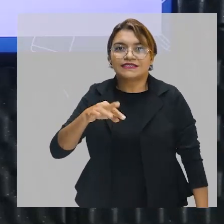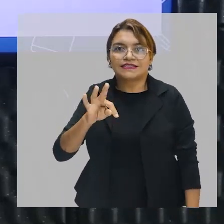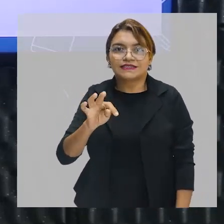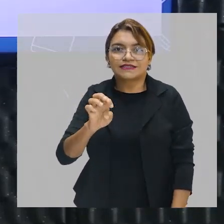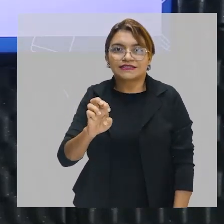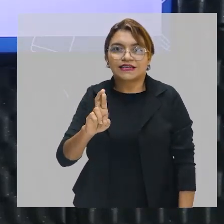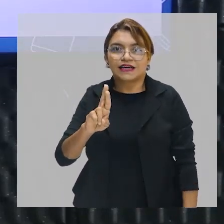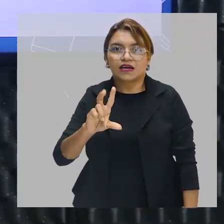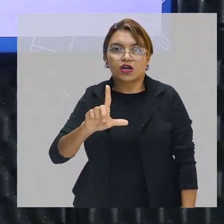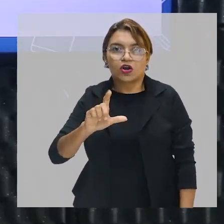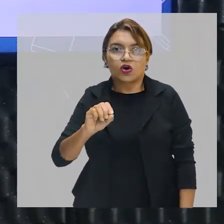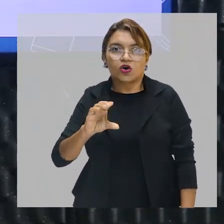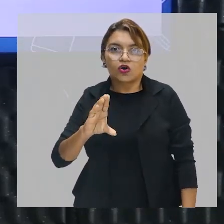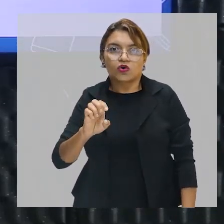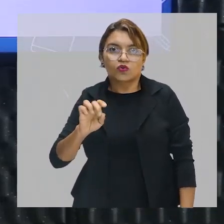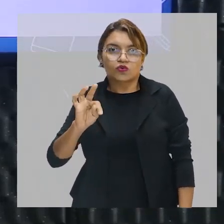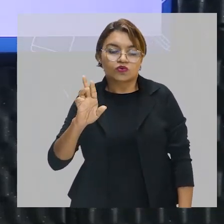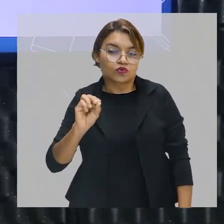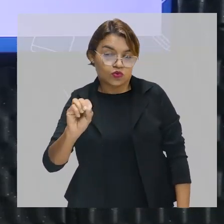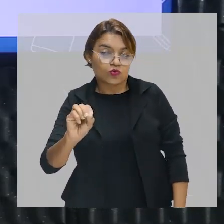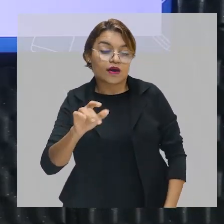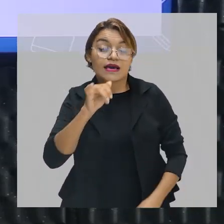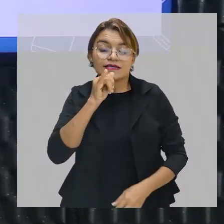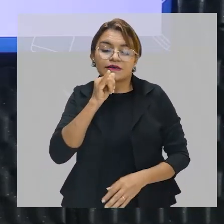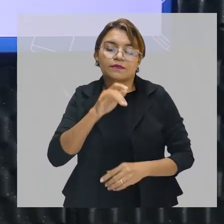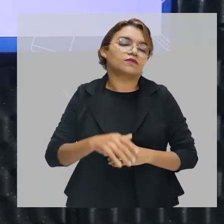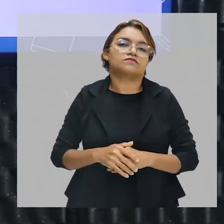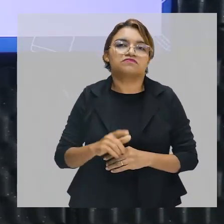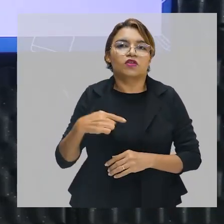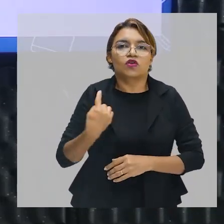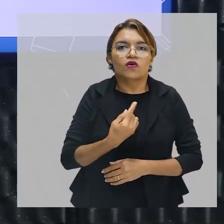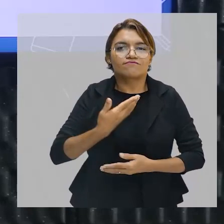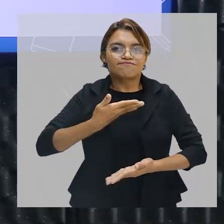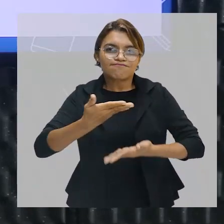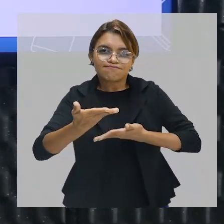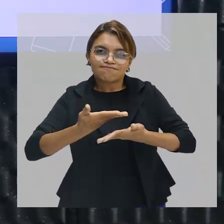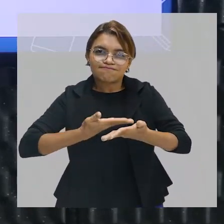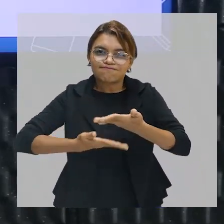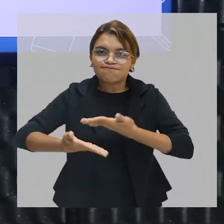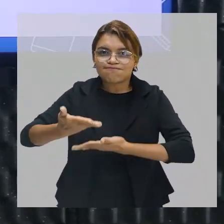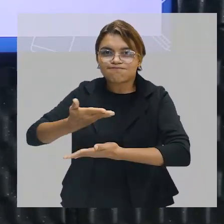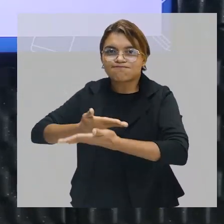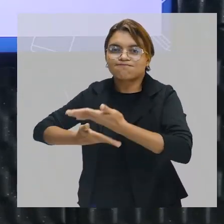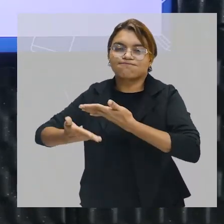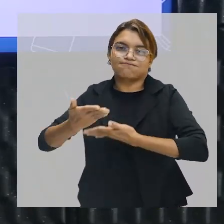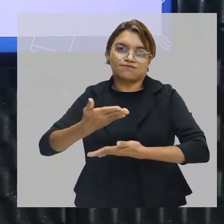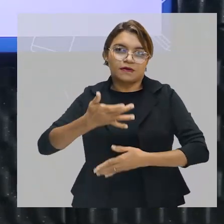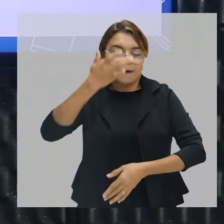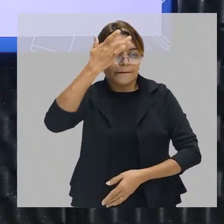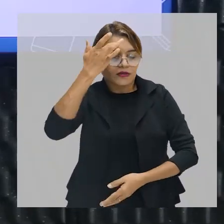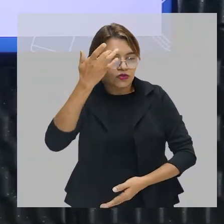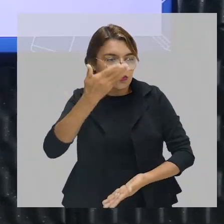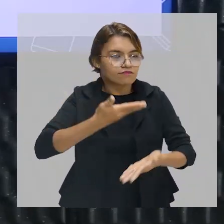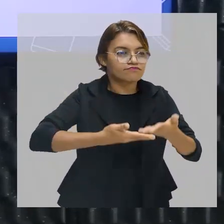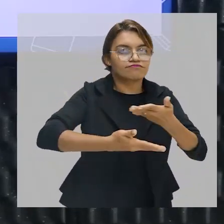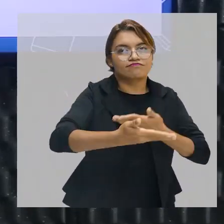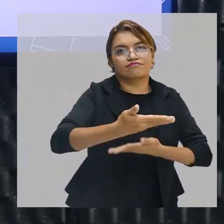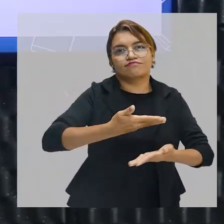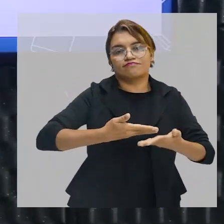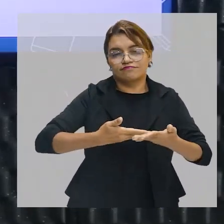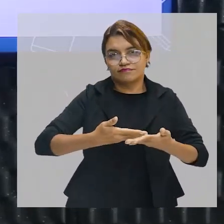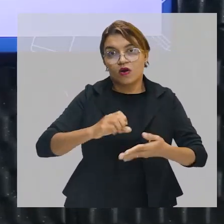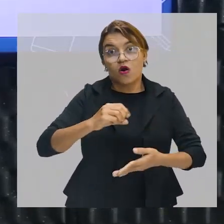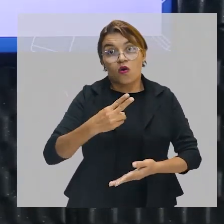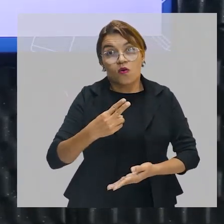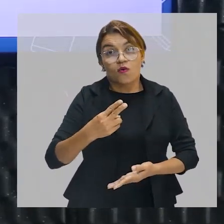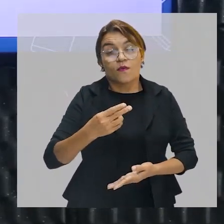interlocutor, significa o quê? Aquele com o qual nós estamos interagindo, aquele com o qual está recebendo